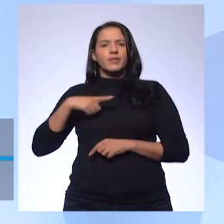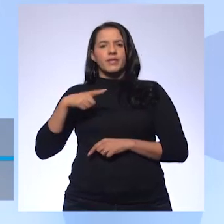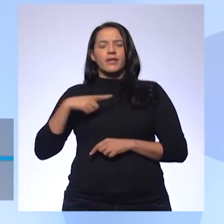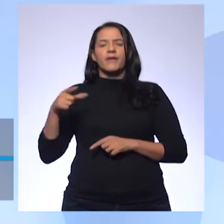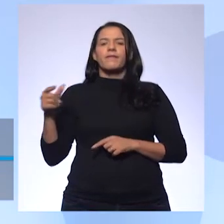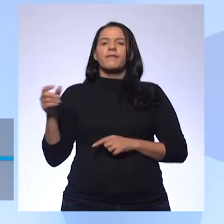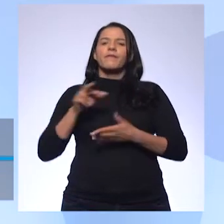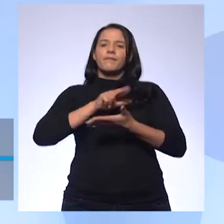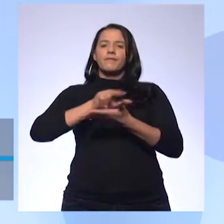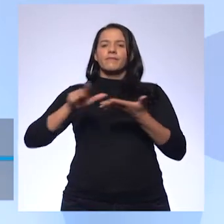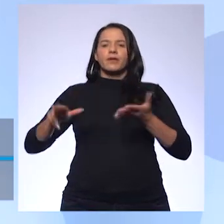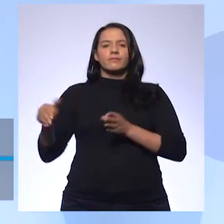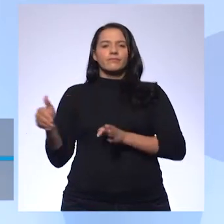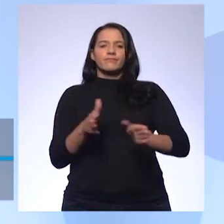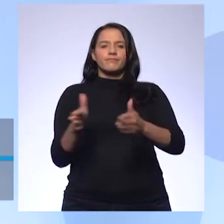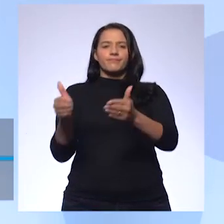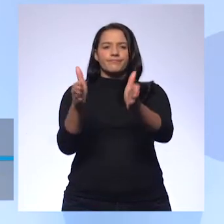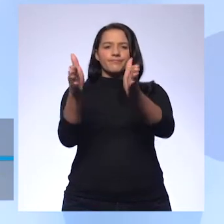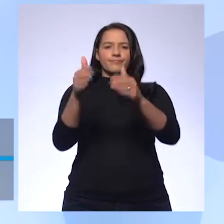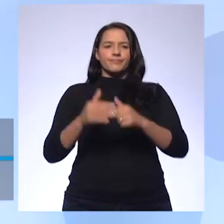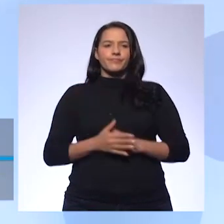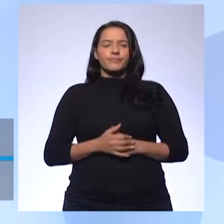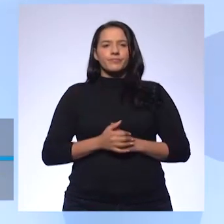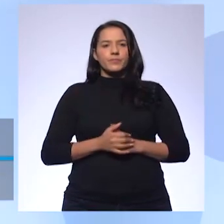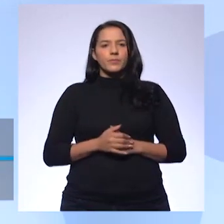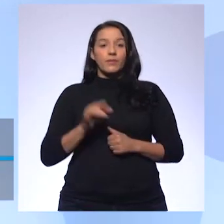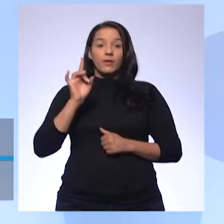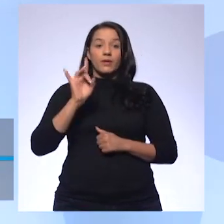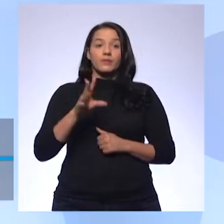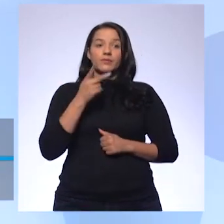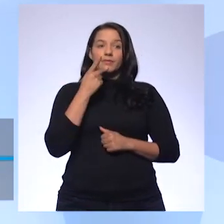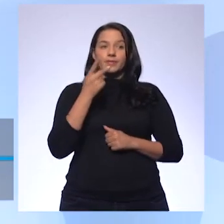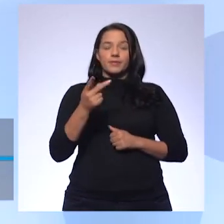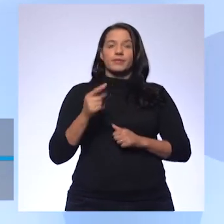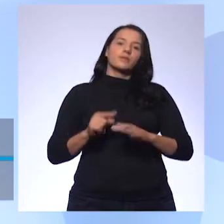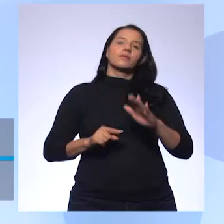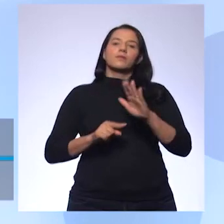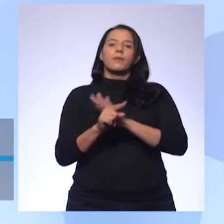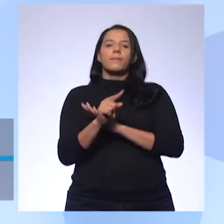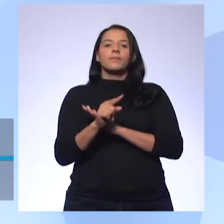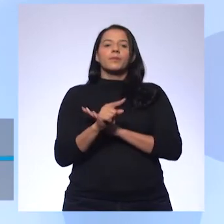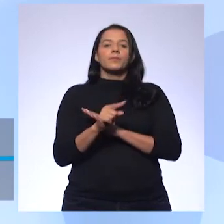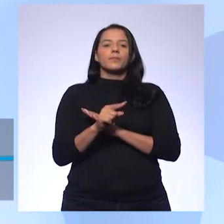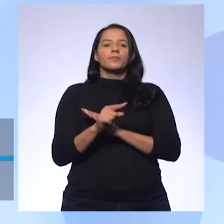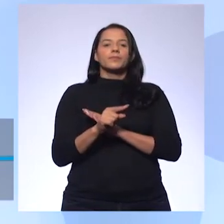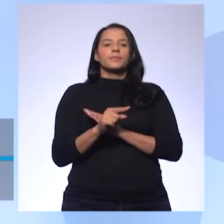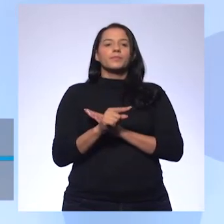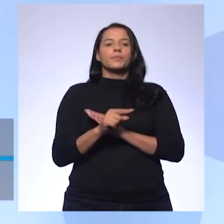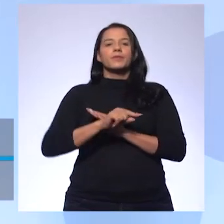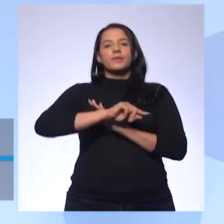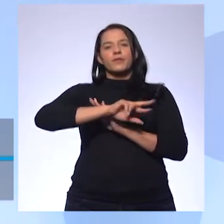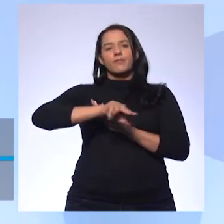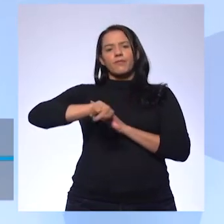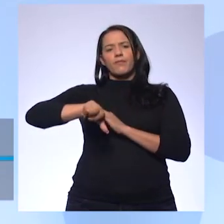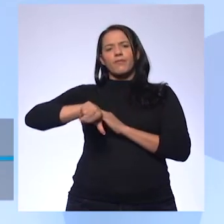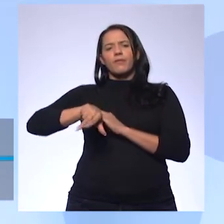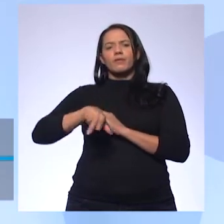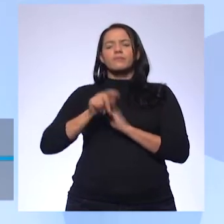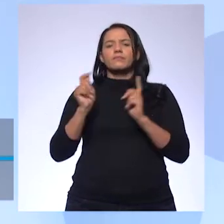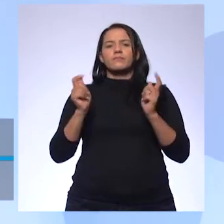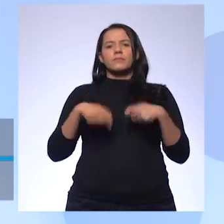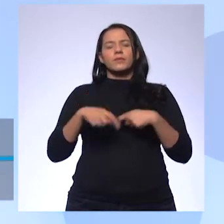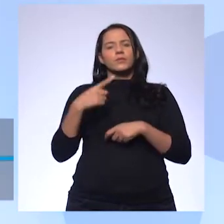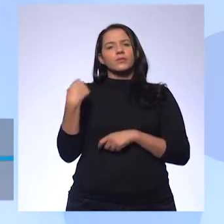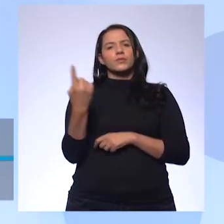caminhos para ela. Tá só fazendo uma observação que essa pergunta aqui, ó, várias coisas que nós